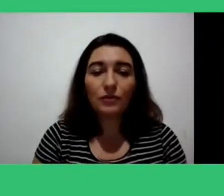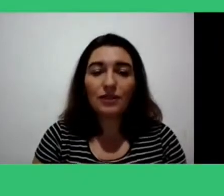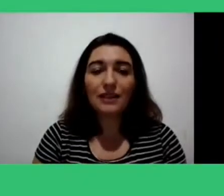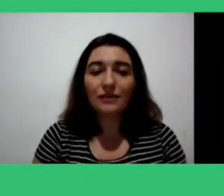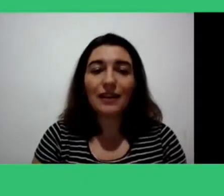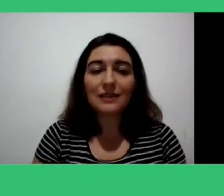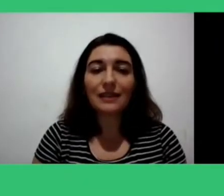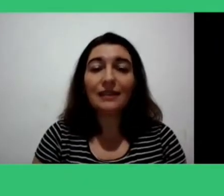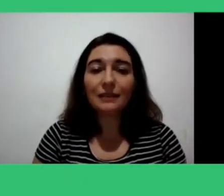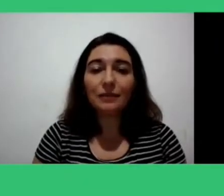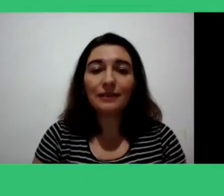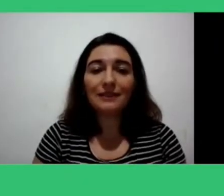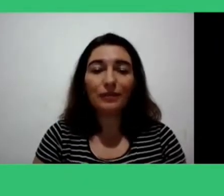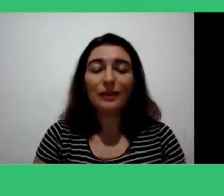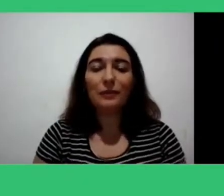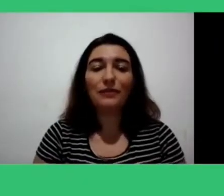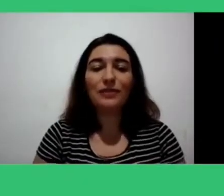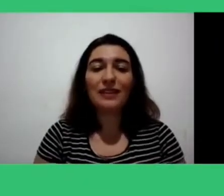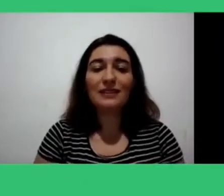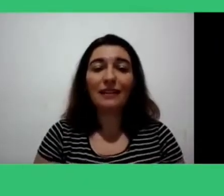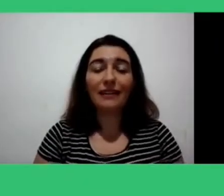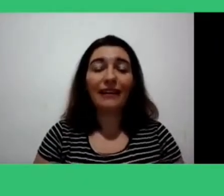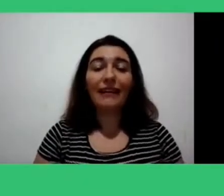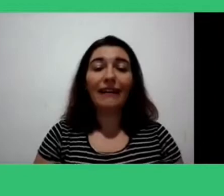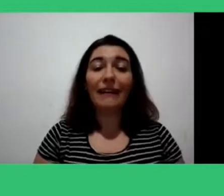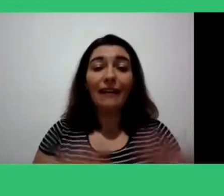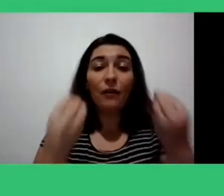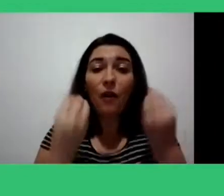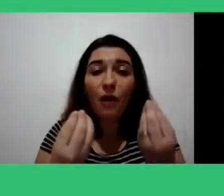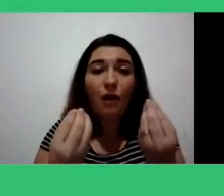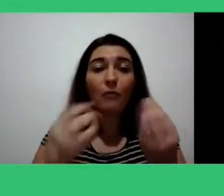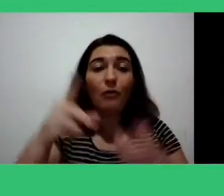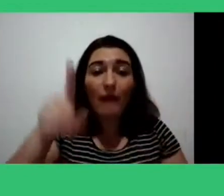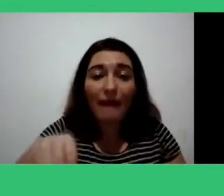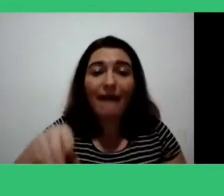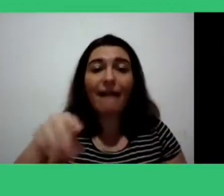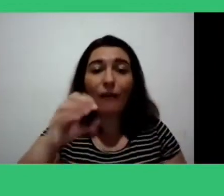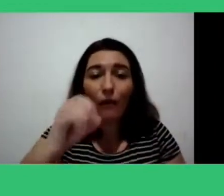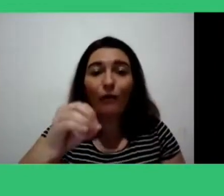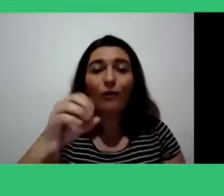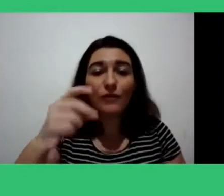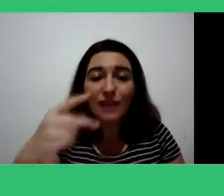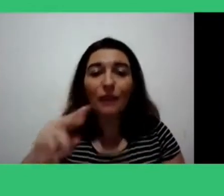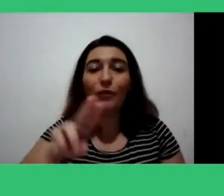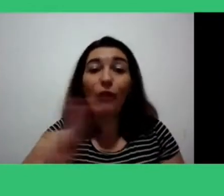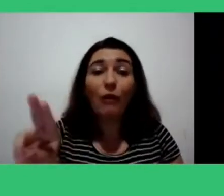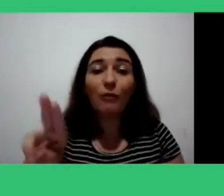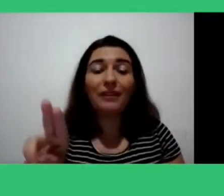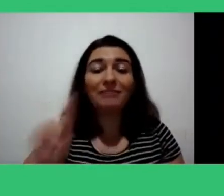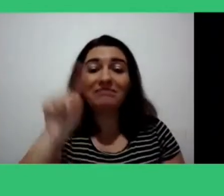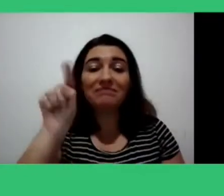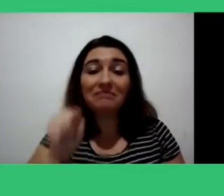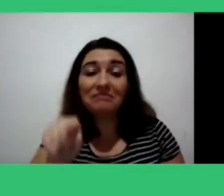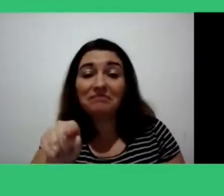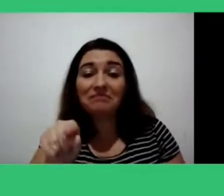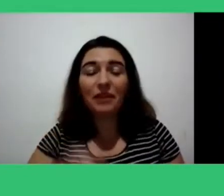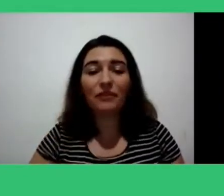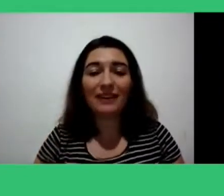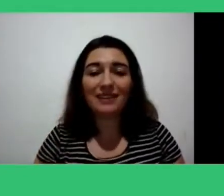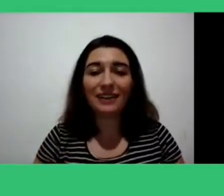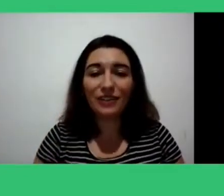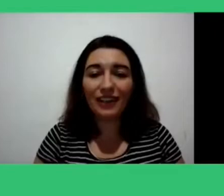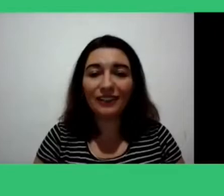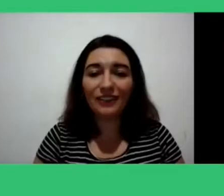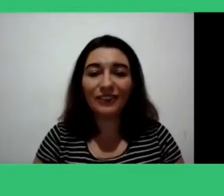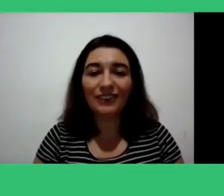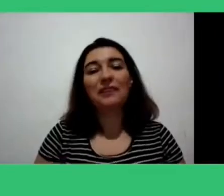de eu produzir as frases em Libras. Eu falei para vocês que como é o seu nome não